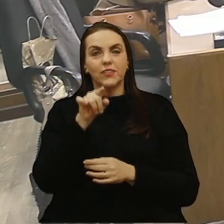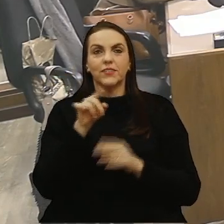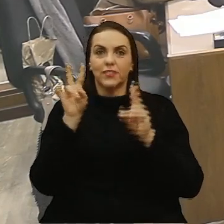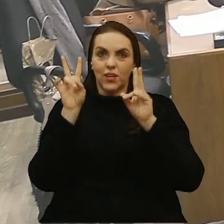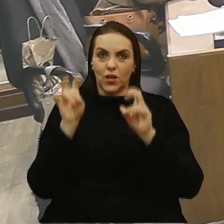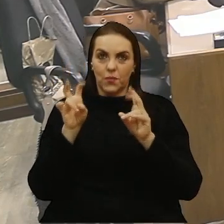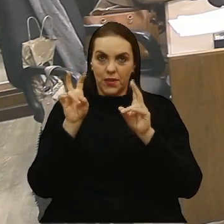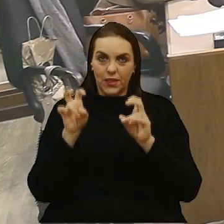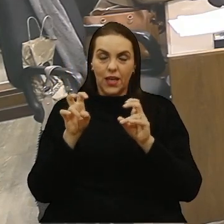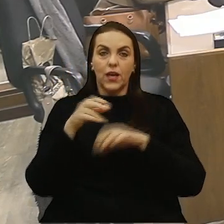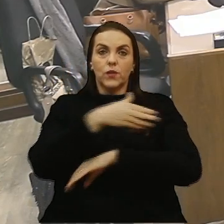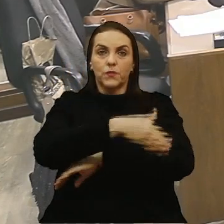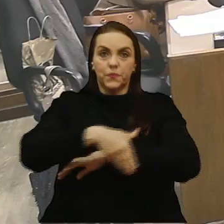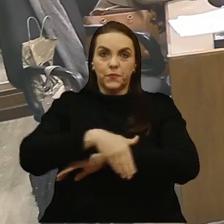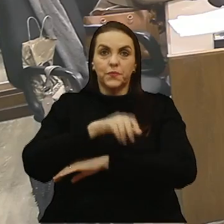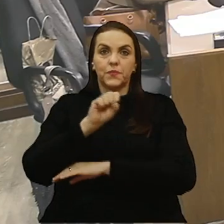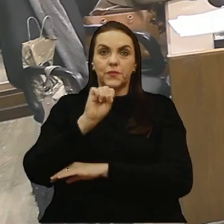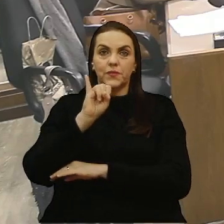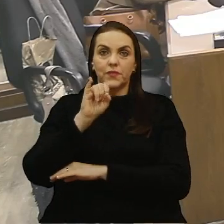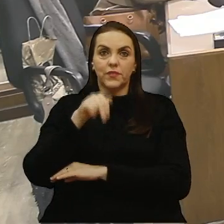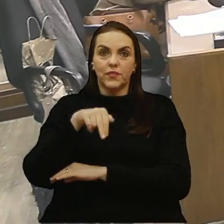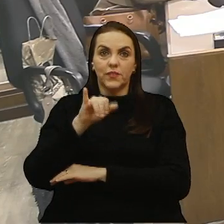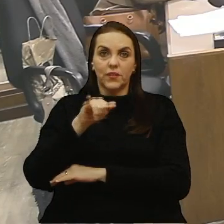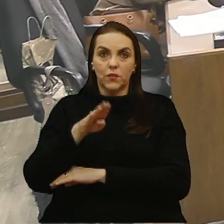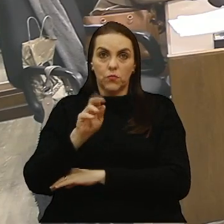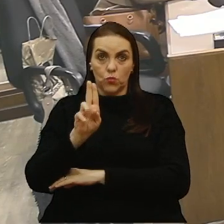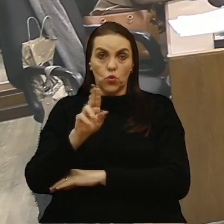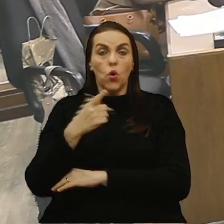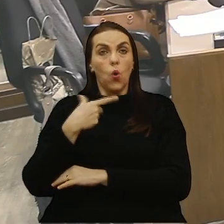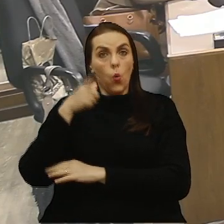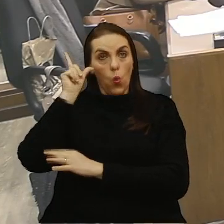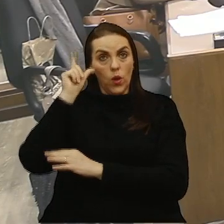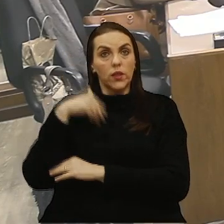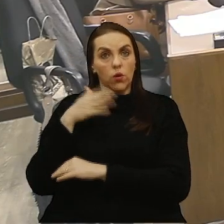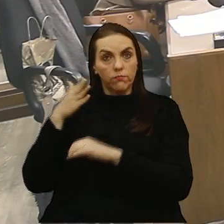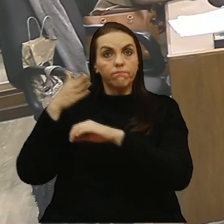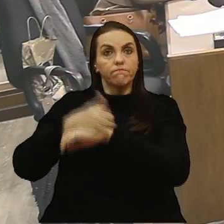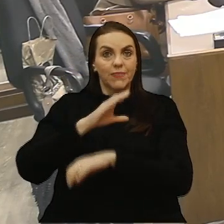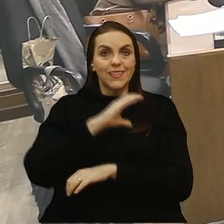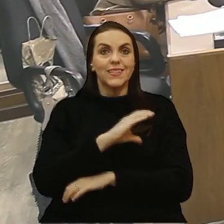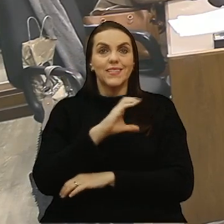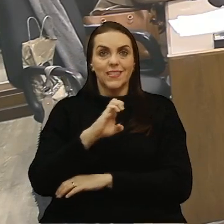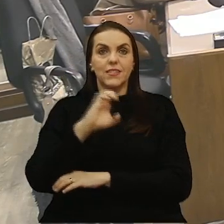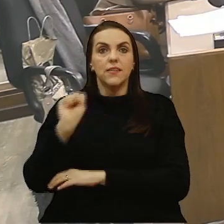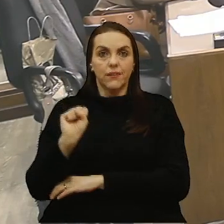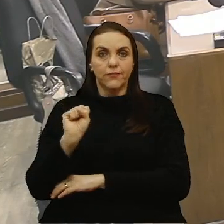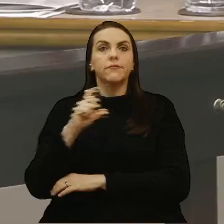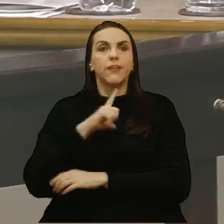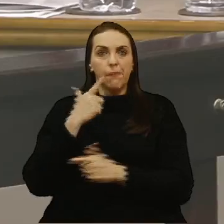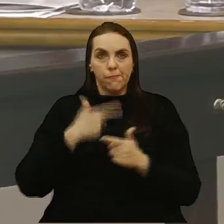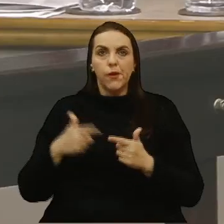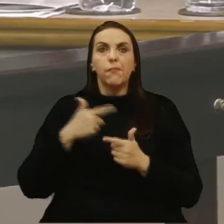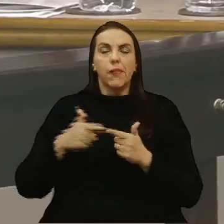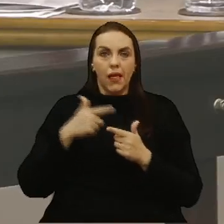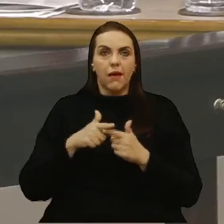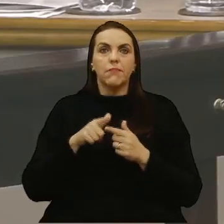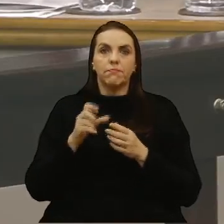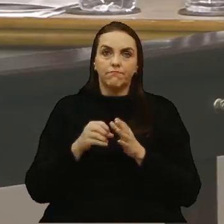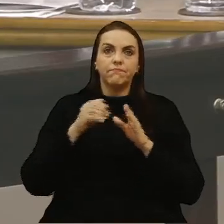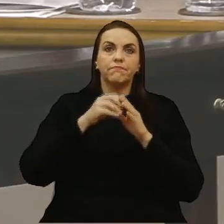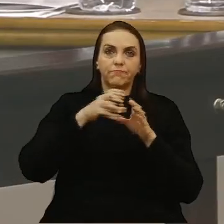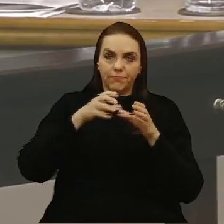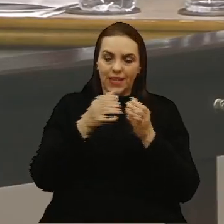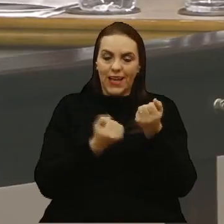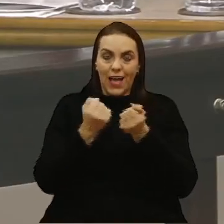da questão da Sinimbu. Eu ontem estive lá no CES e aí a gente tem um problema ali com o pessoal que vai largar os idosos ali, né? Às